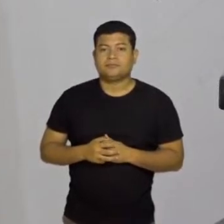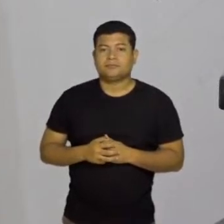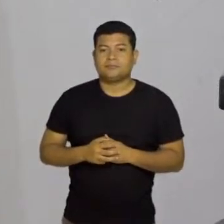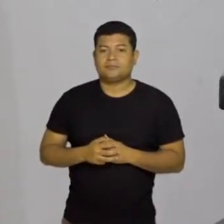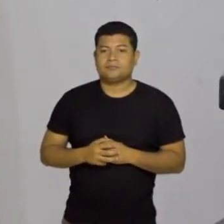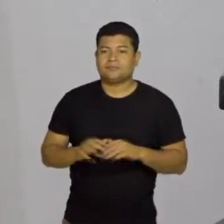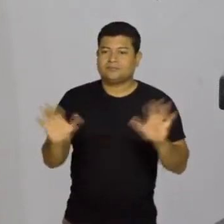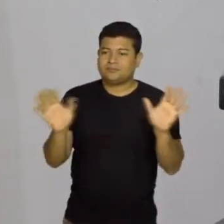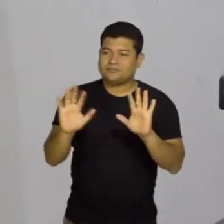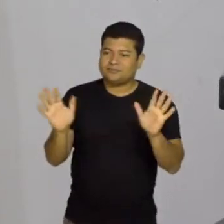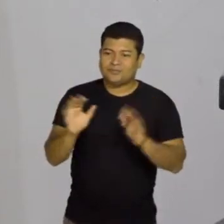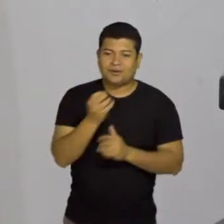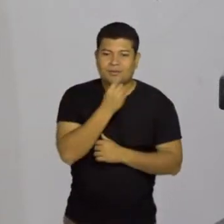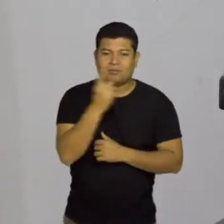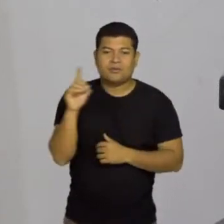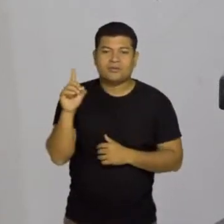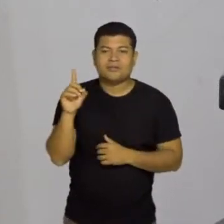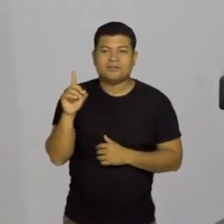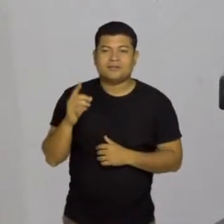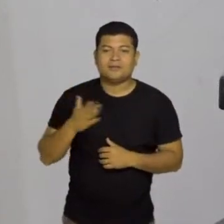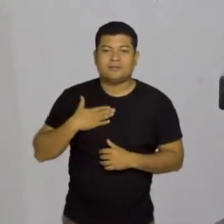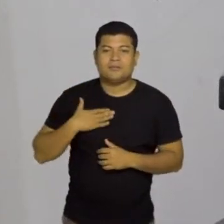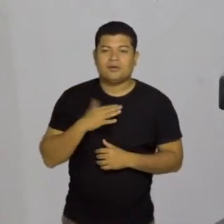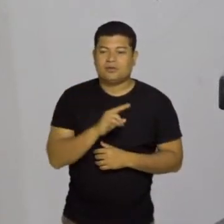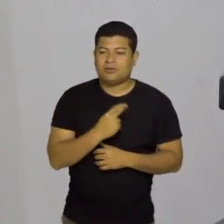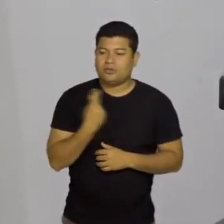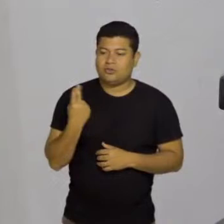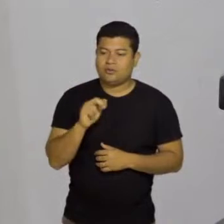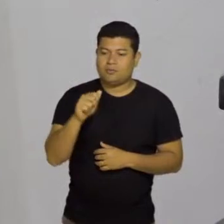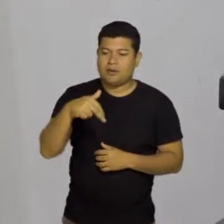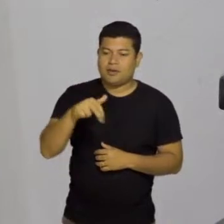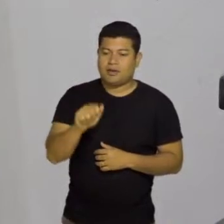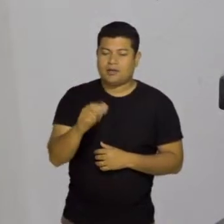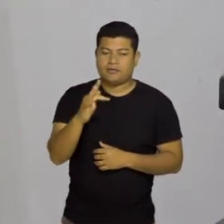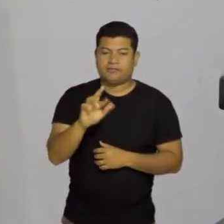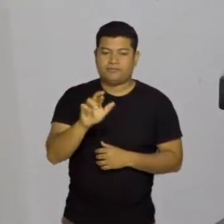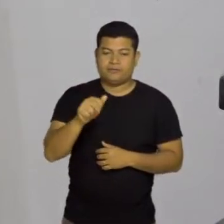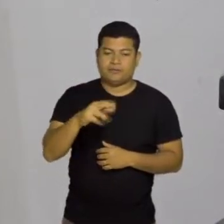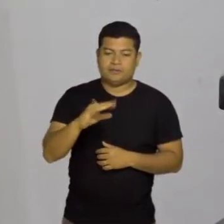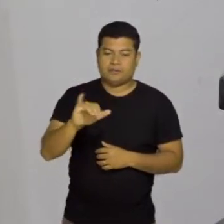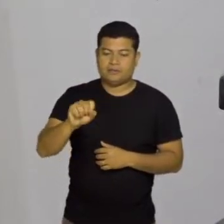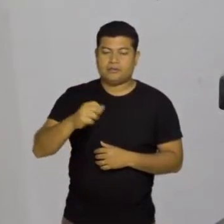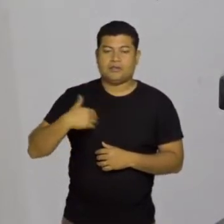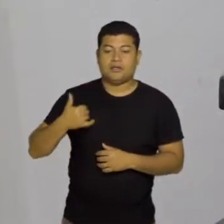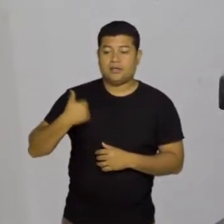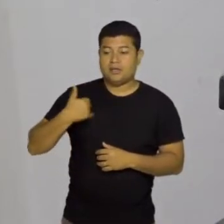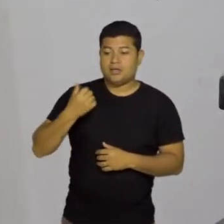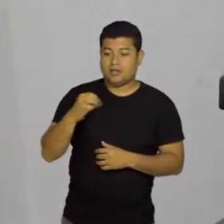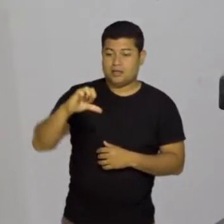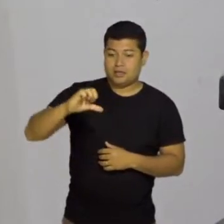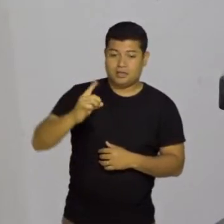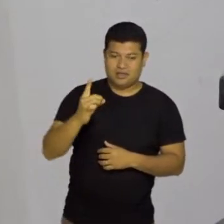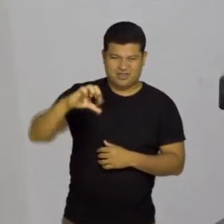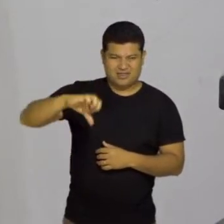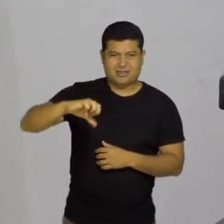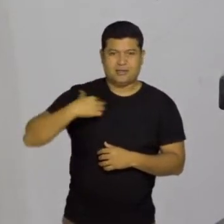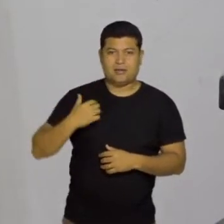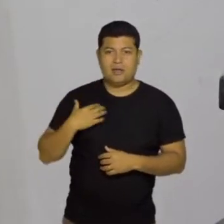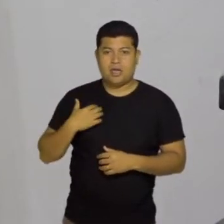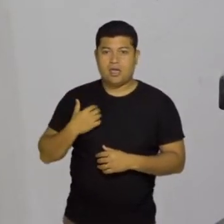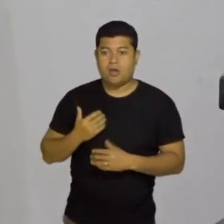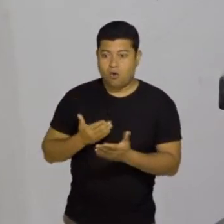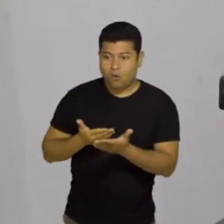Olá, bom dia. Meu nome é Ana Francisca, eu tenho 19 anos E a minha jornada como